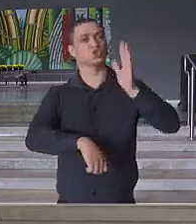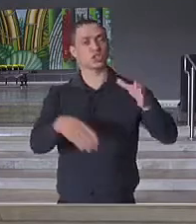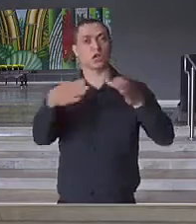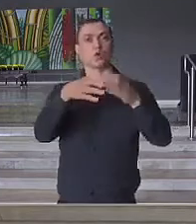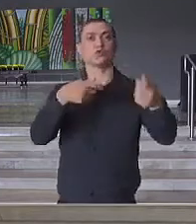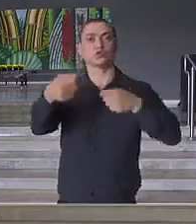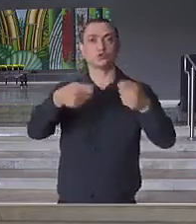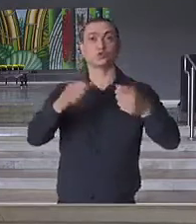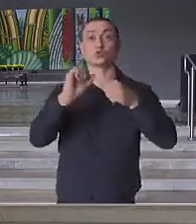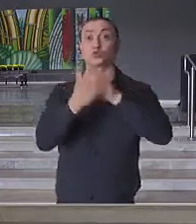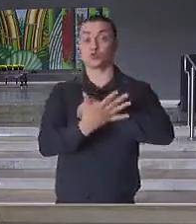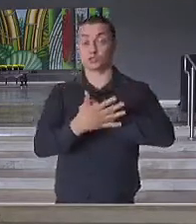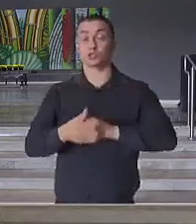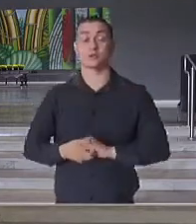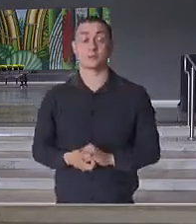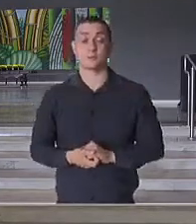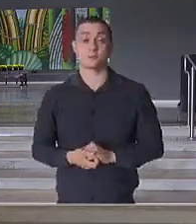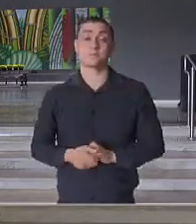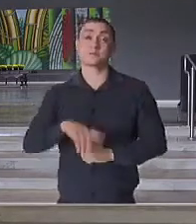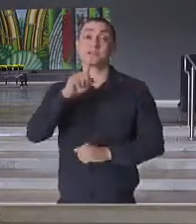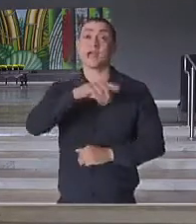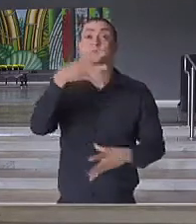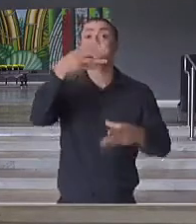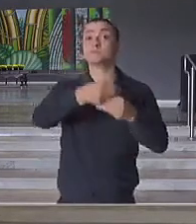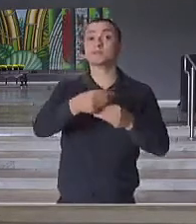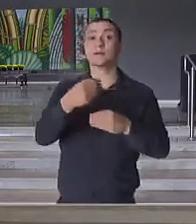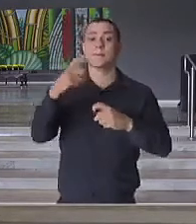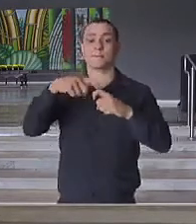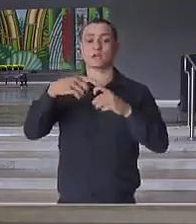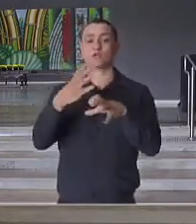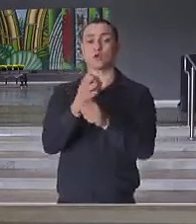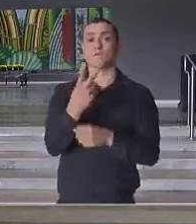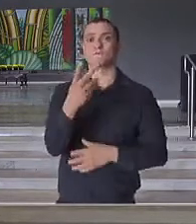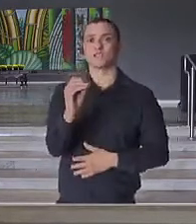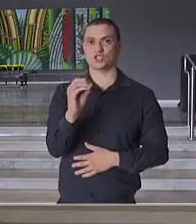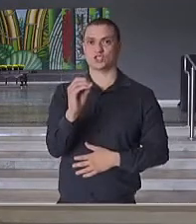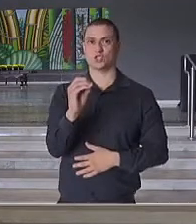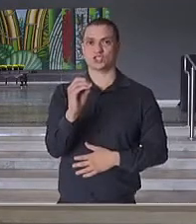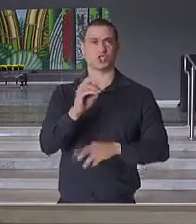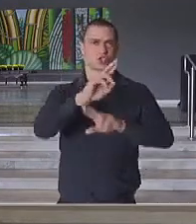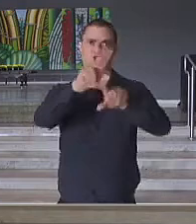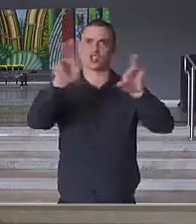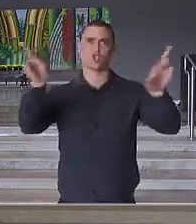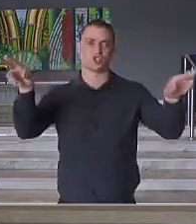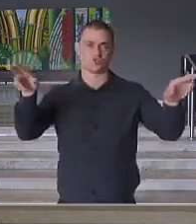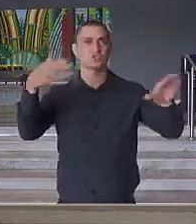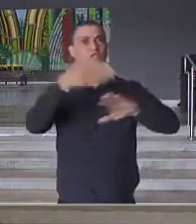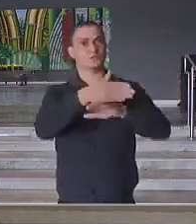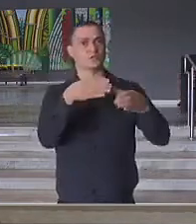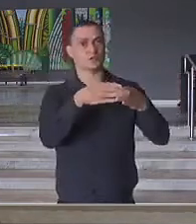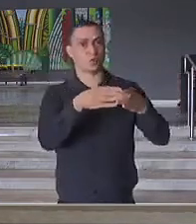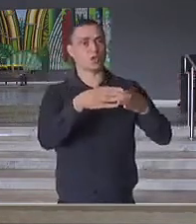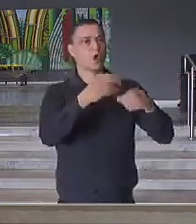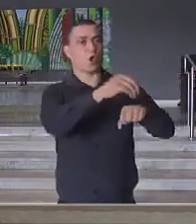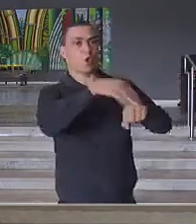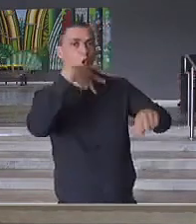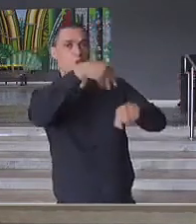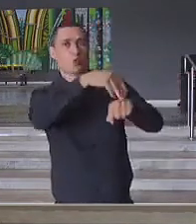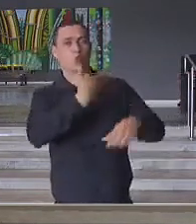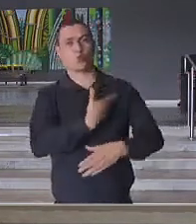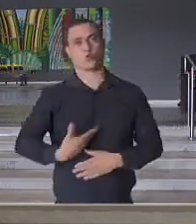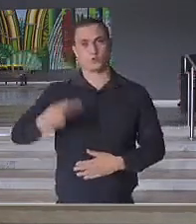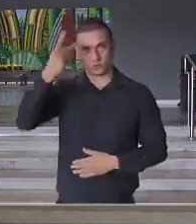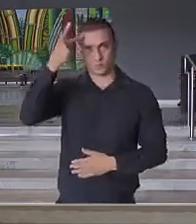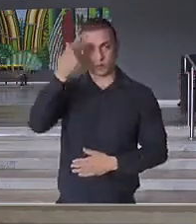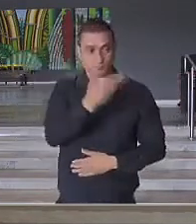de Contingência do Covid-19, que é composto por 20 médicos de diferentes especialidades que orientam o governo de